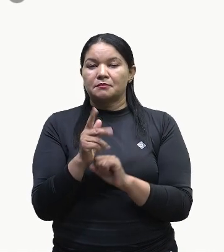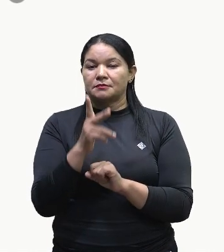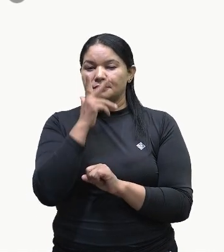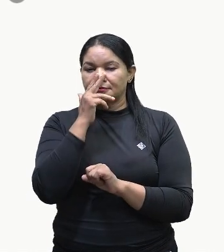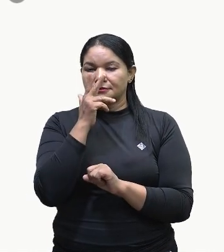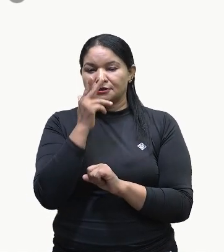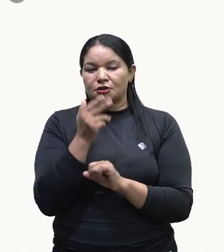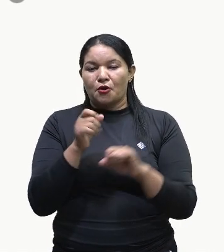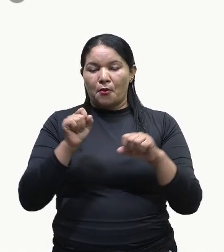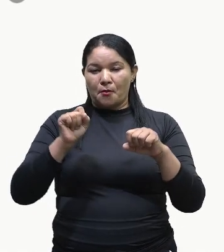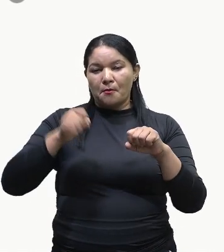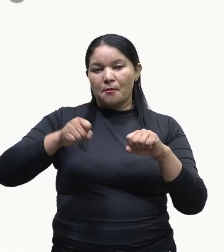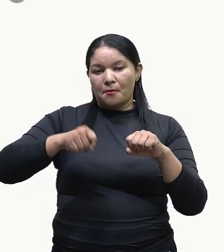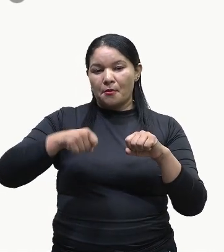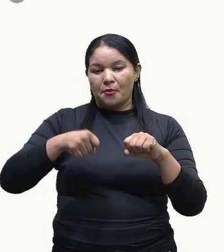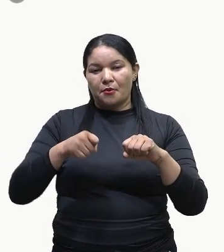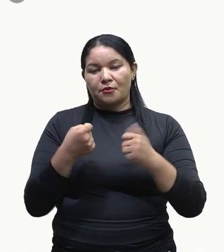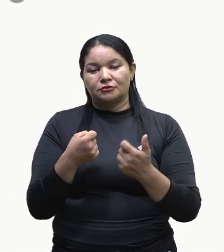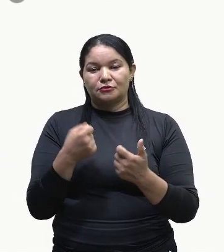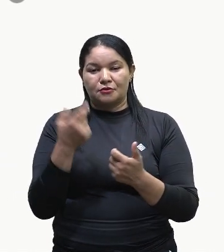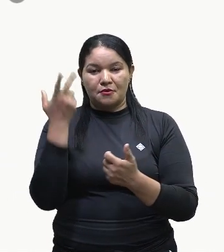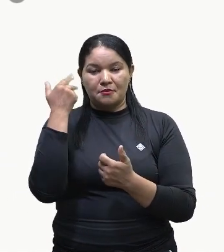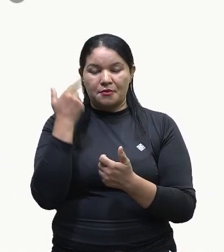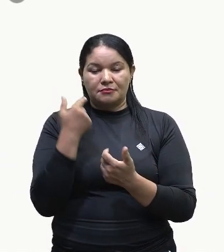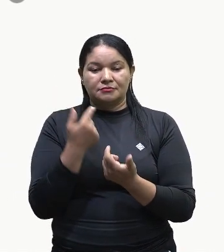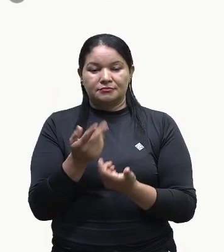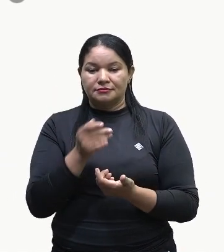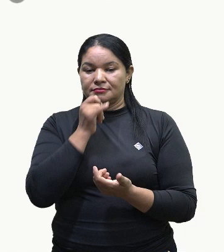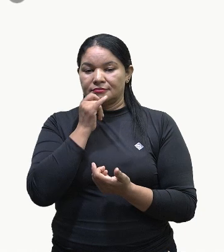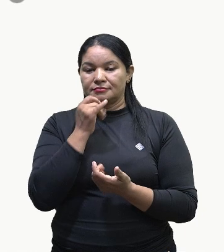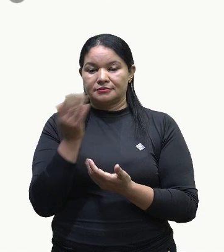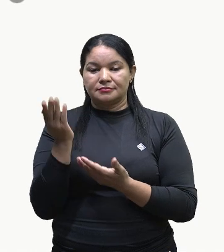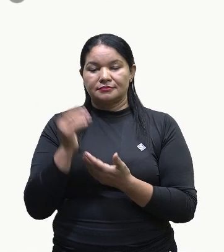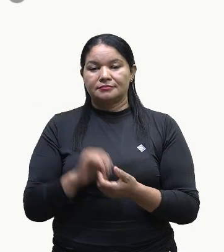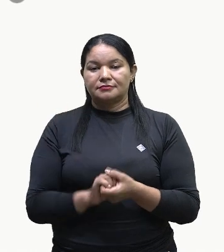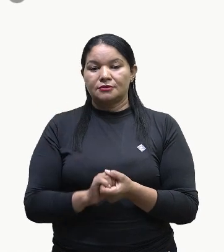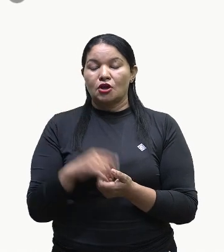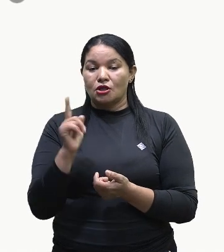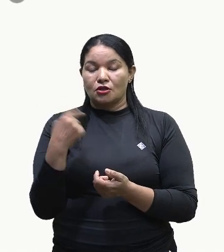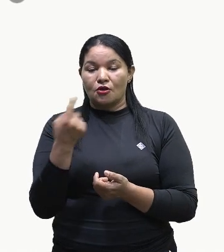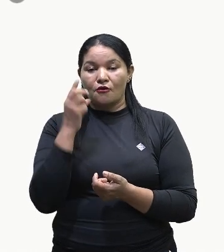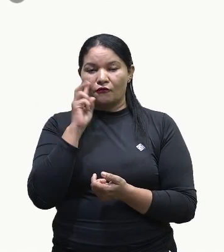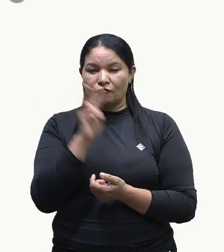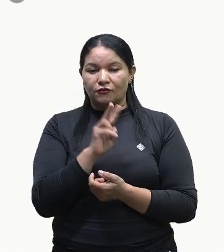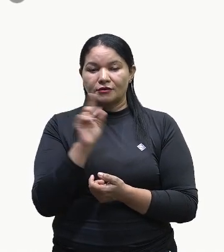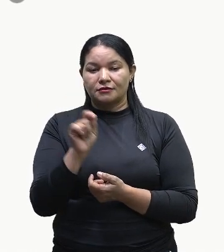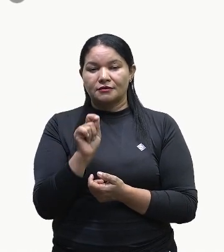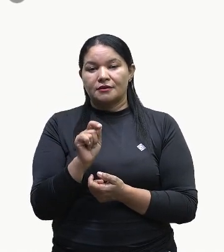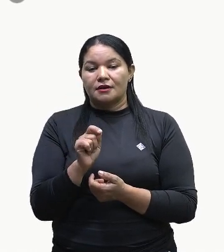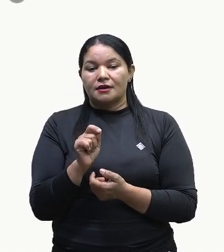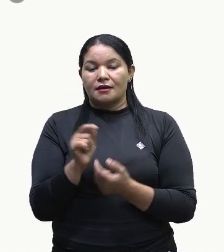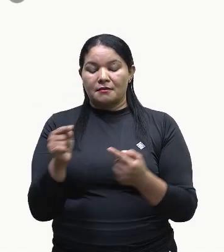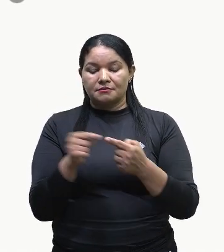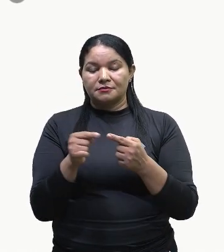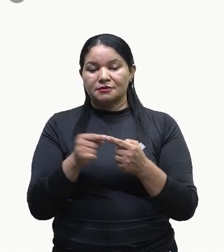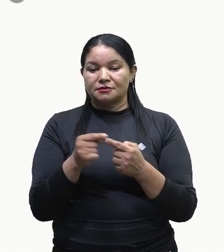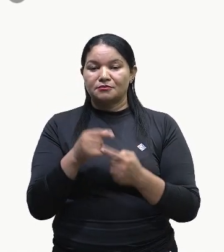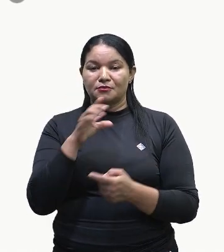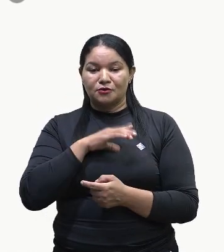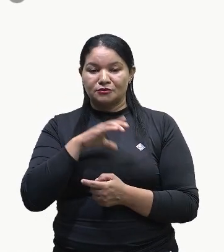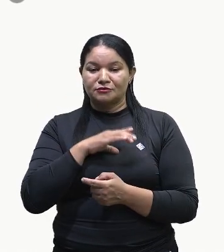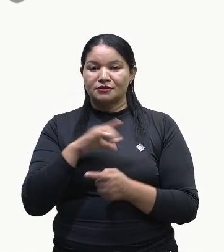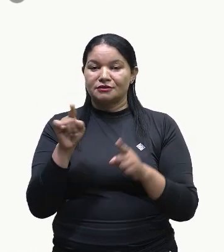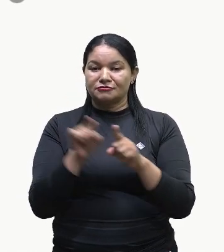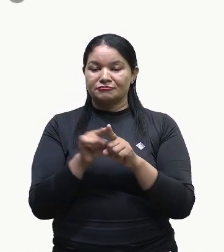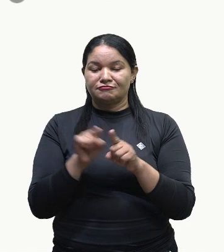de uma motocicleta convencional. Então, moto aquática para a gente, jet ski, né? De forma mais informal, é